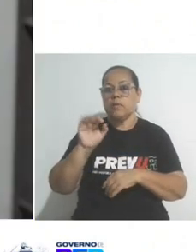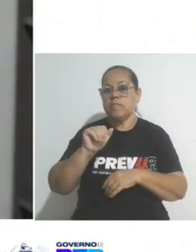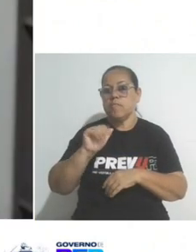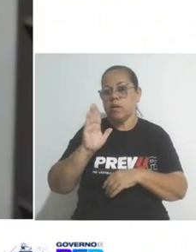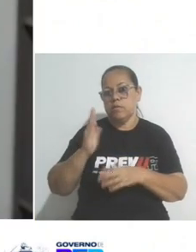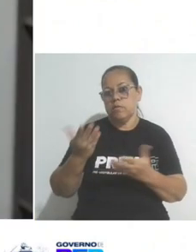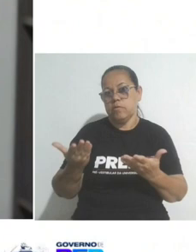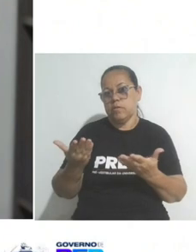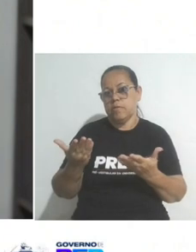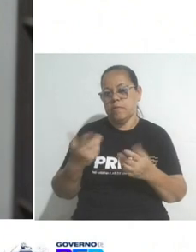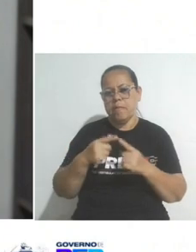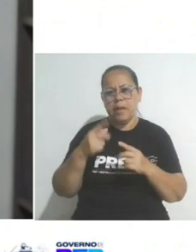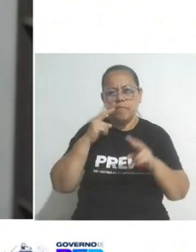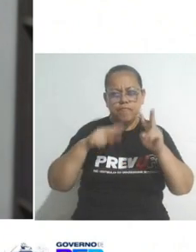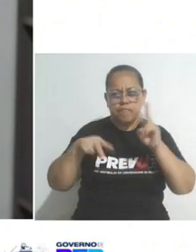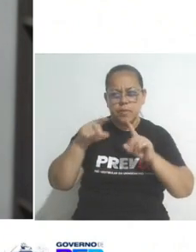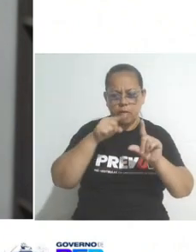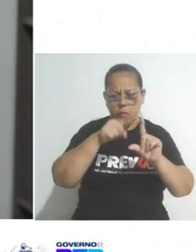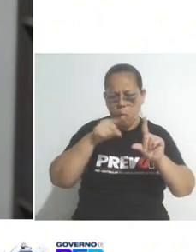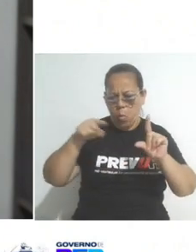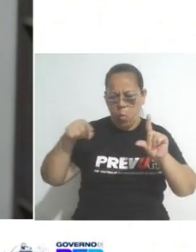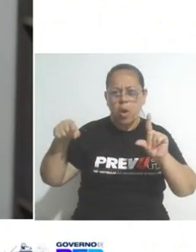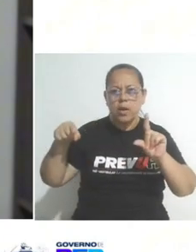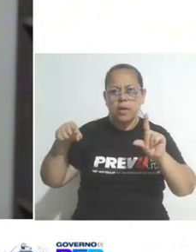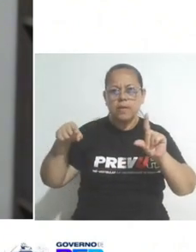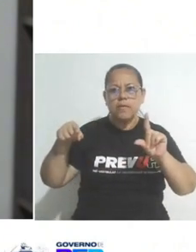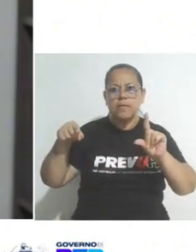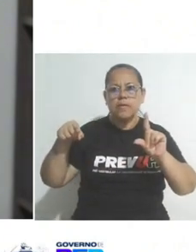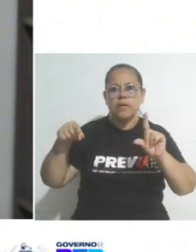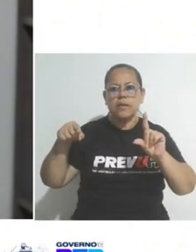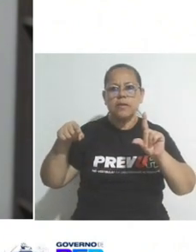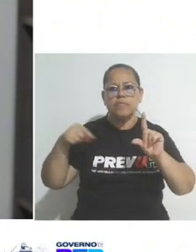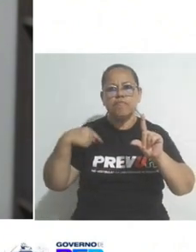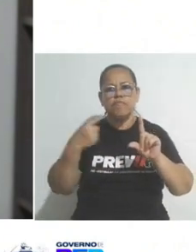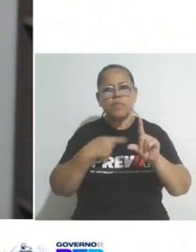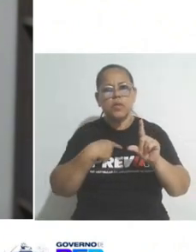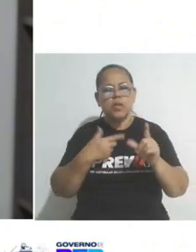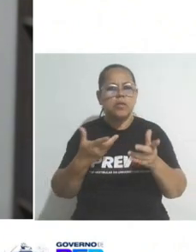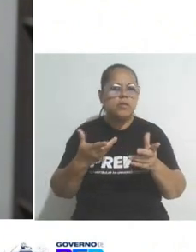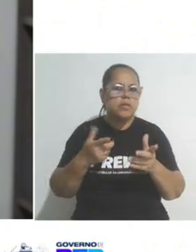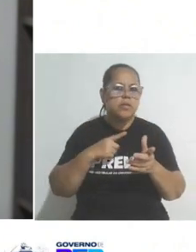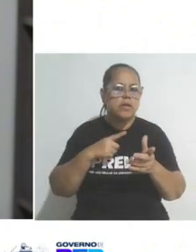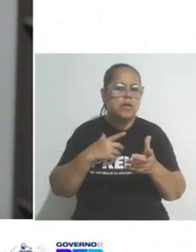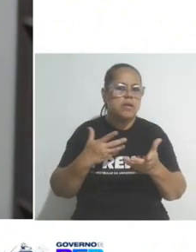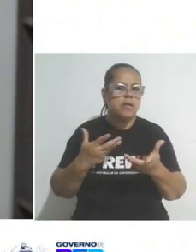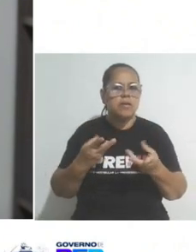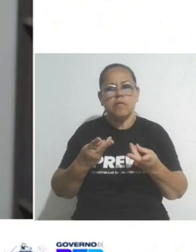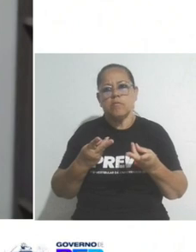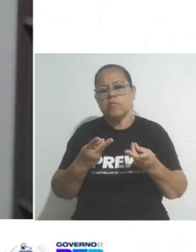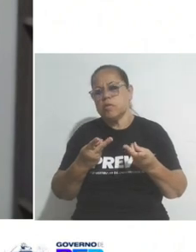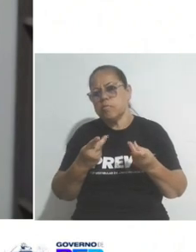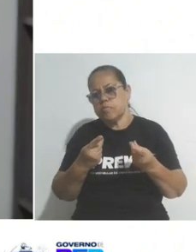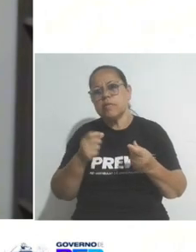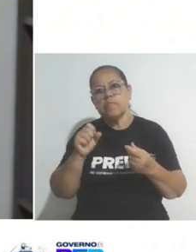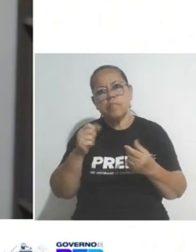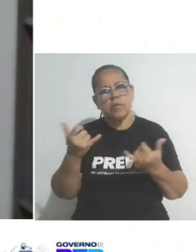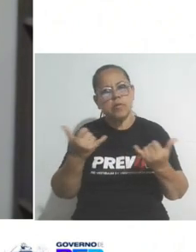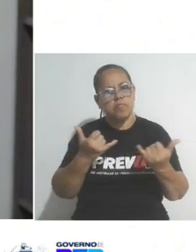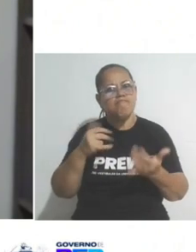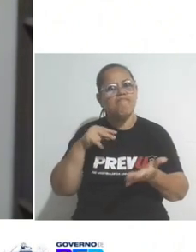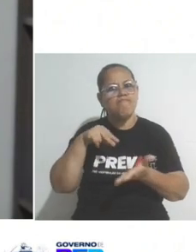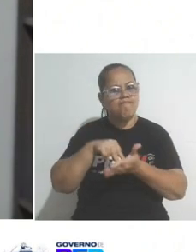olhando o gráfico de forma mais específica a gente vai ter esse dado se